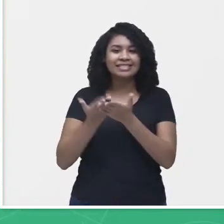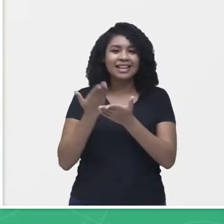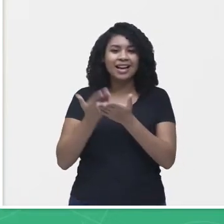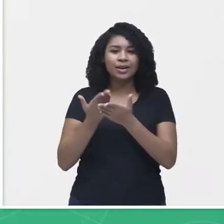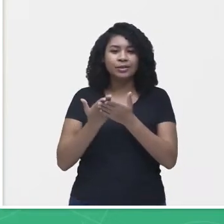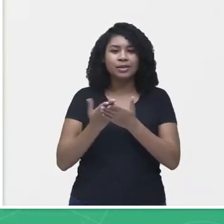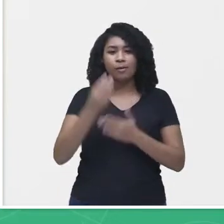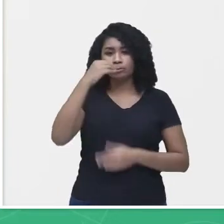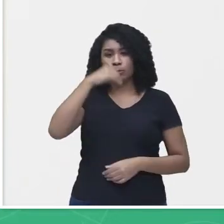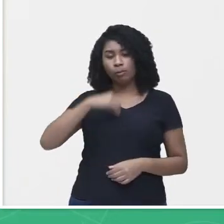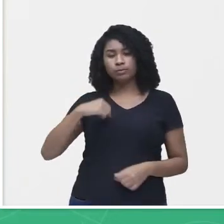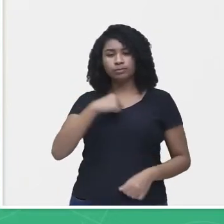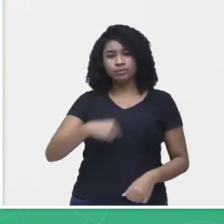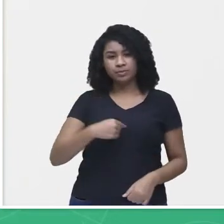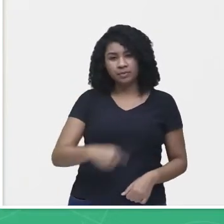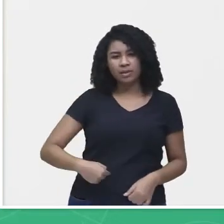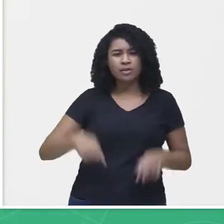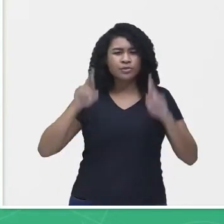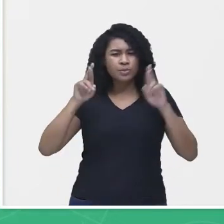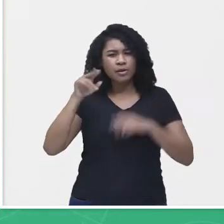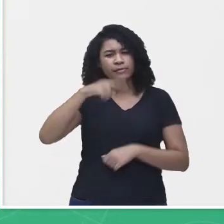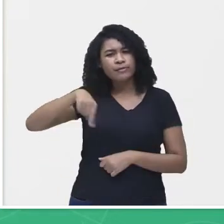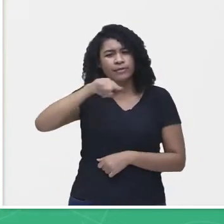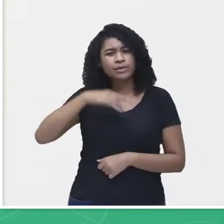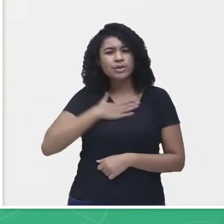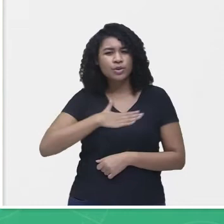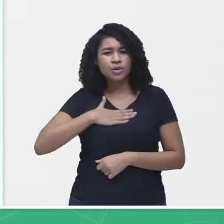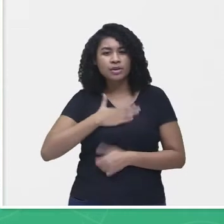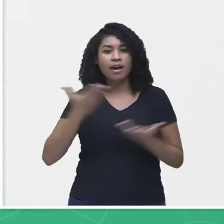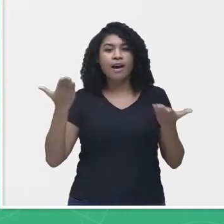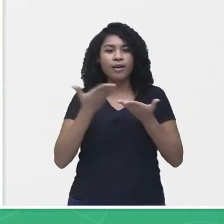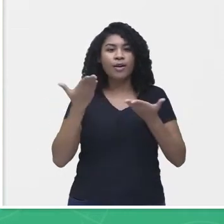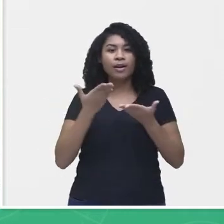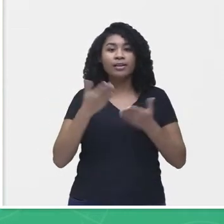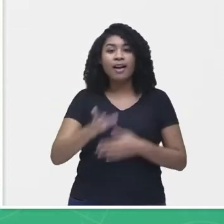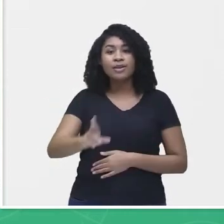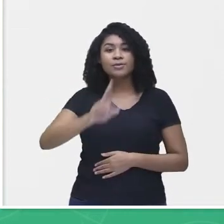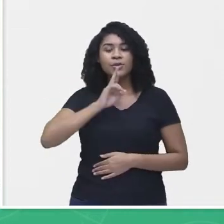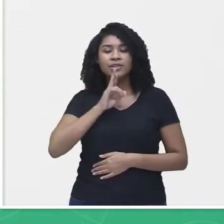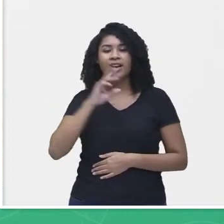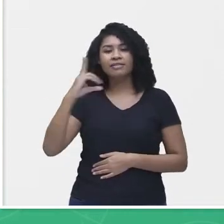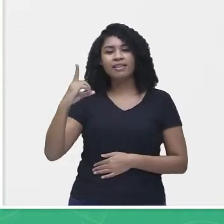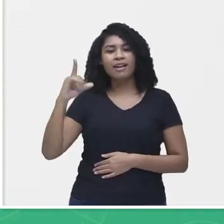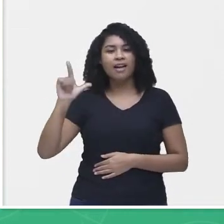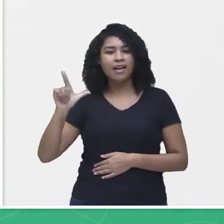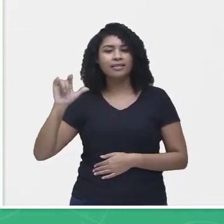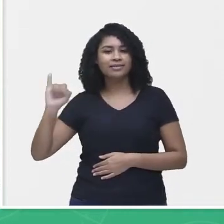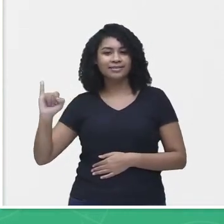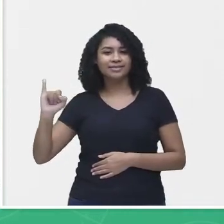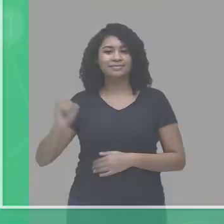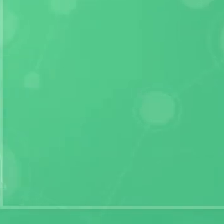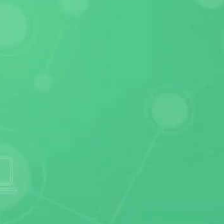digestório, espero que vocês tenham gostado e agora vamos responder as nossas questões da DLI.